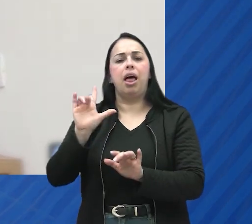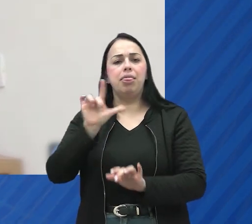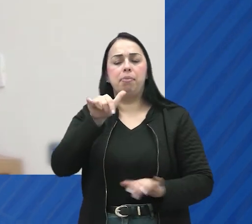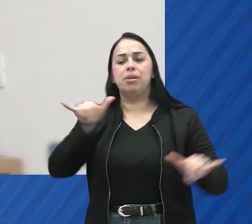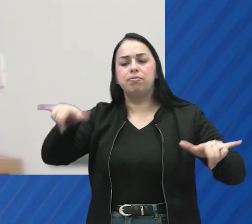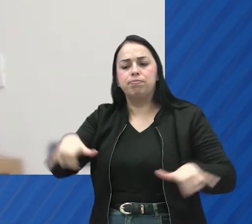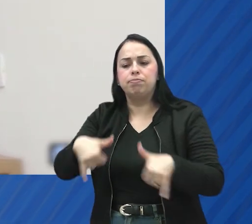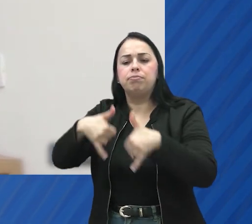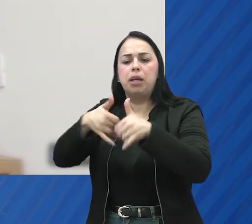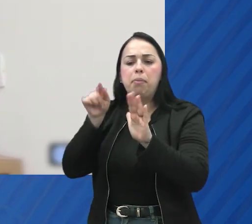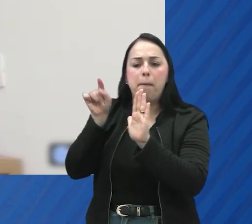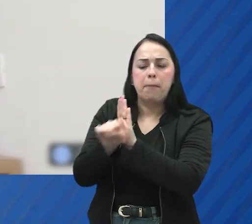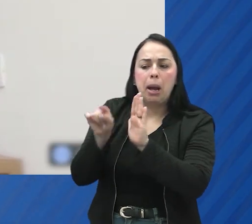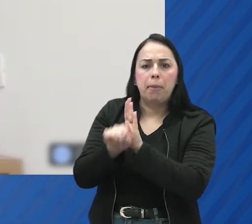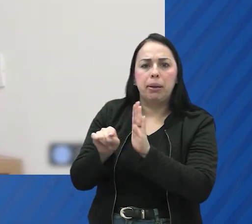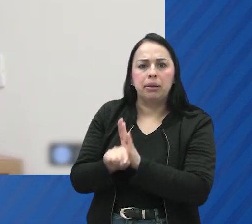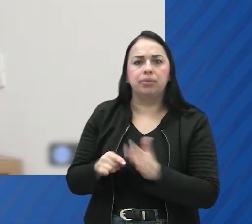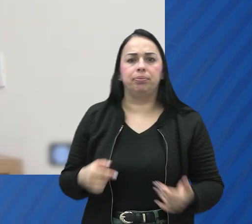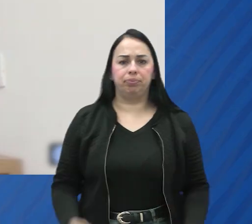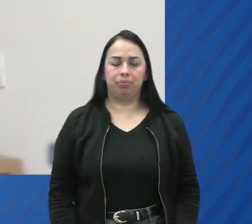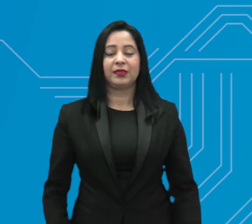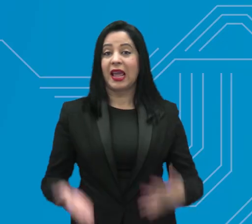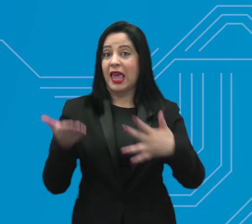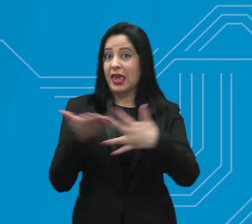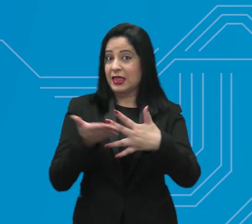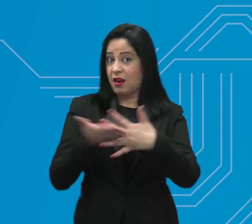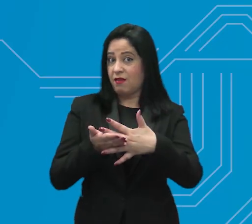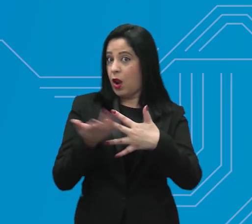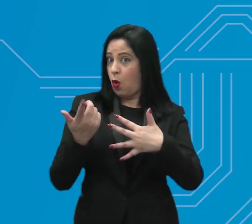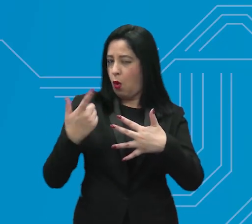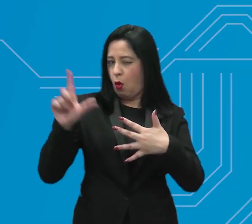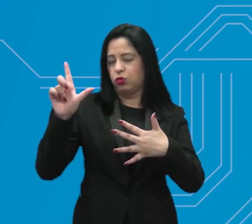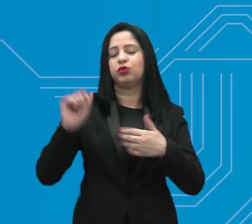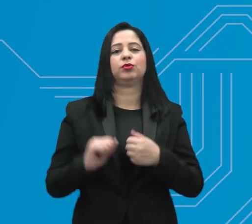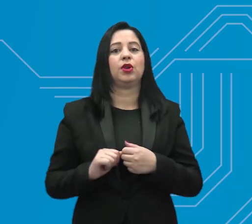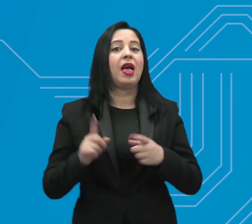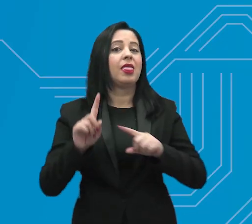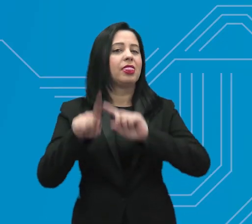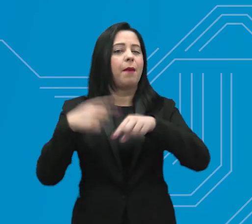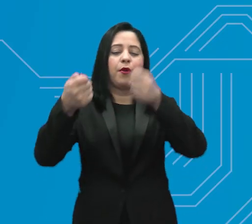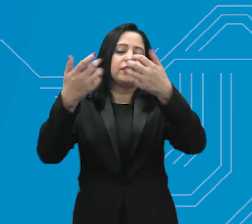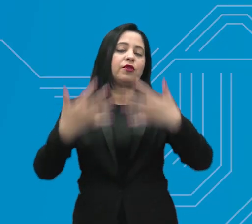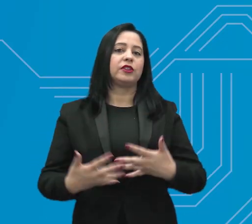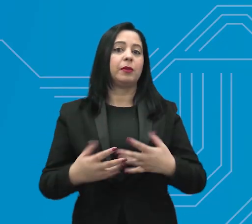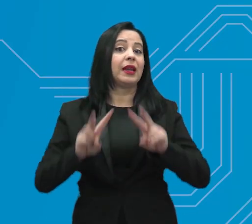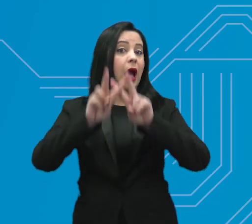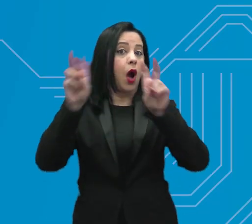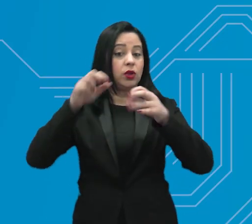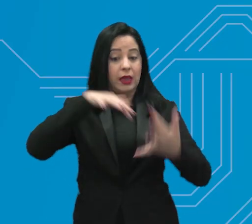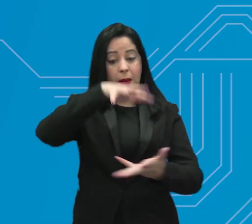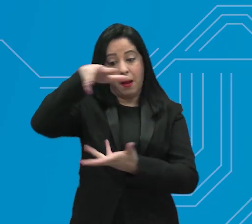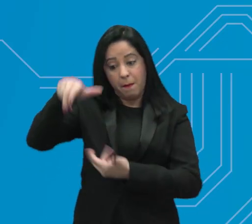gente entra em contato com ele para fazer essa triagem. Vamos para o nosso último intervalo. No próximo bloco eu te conto sobre o